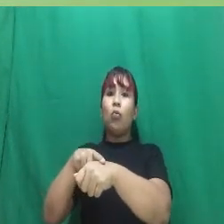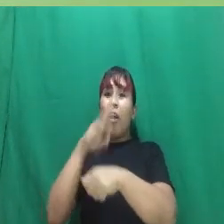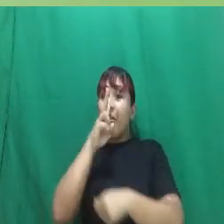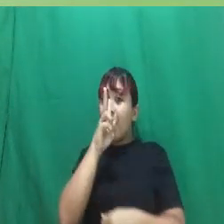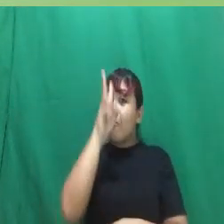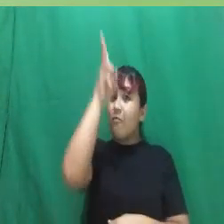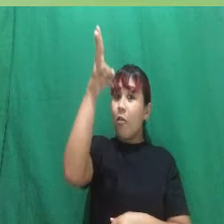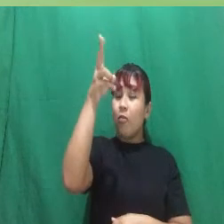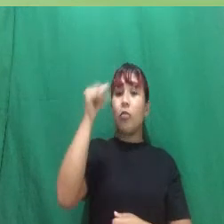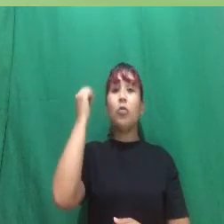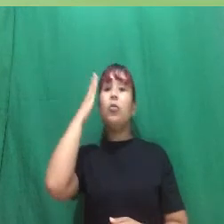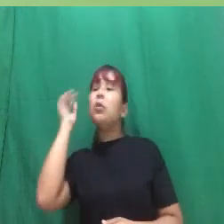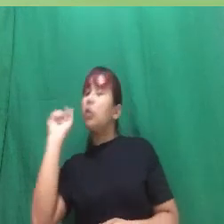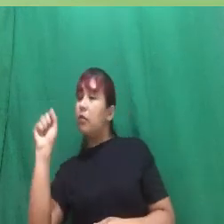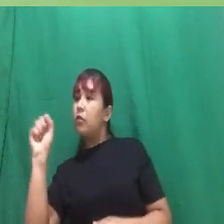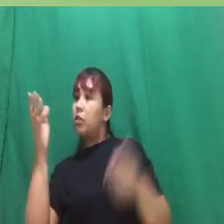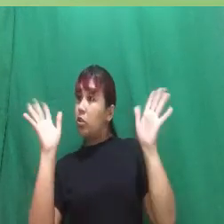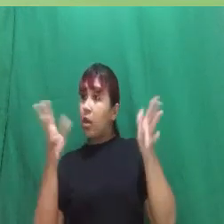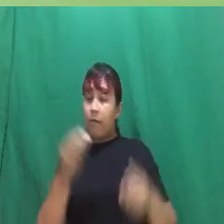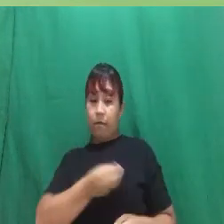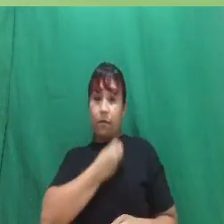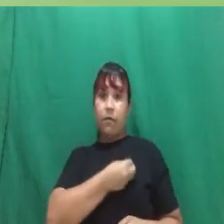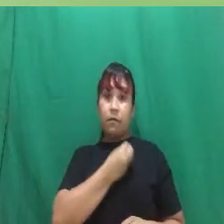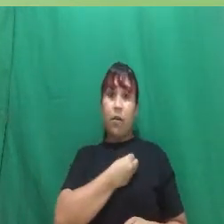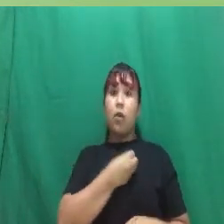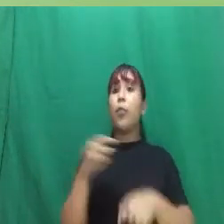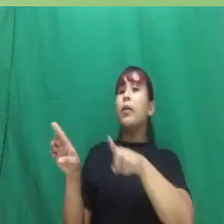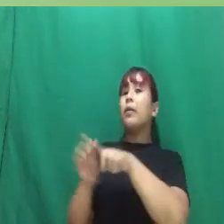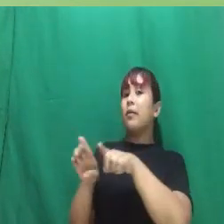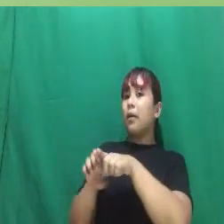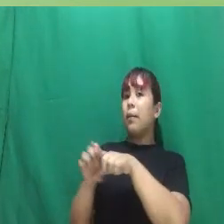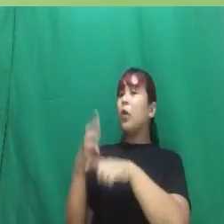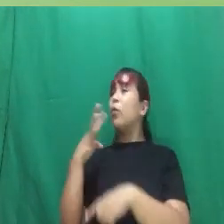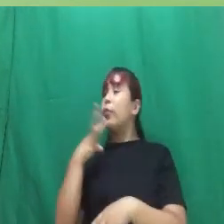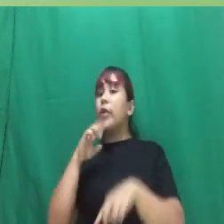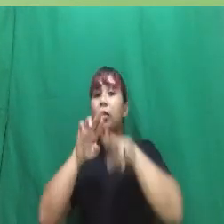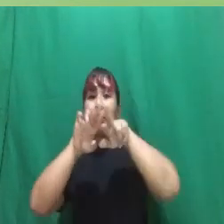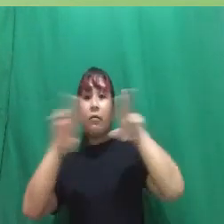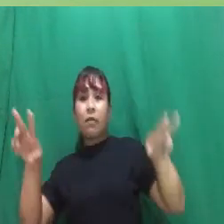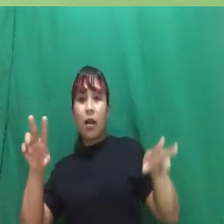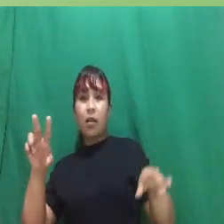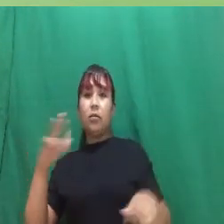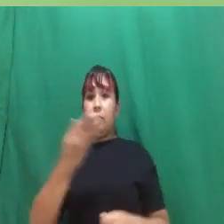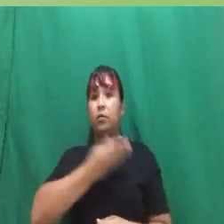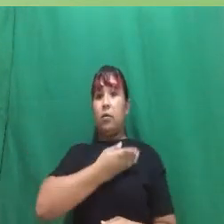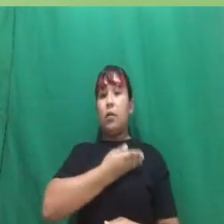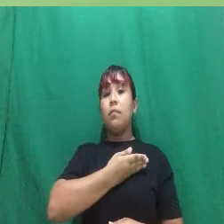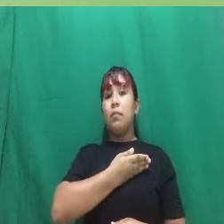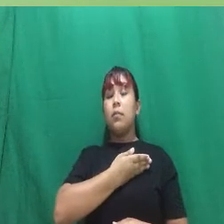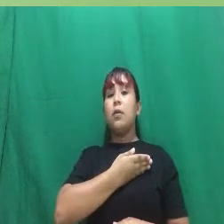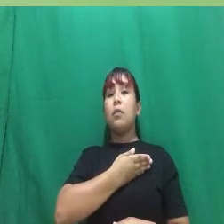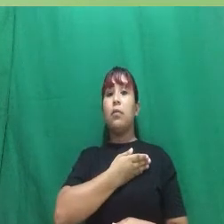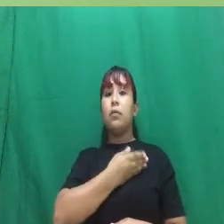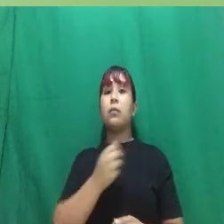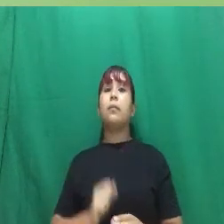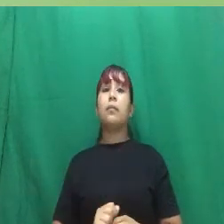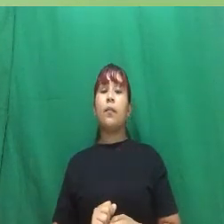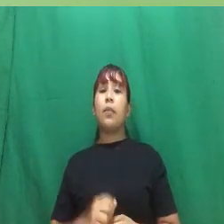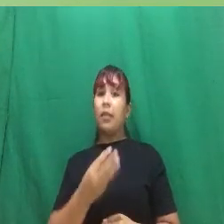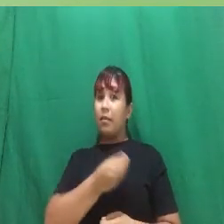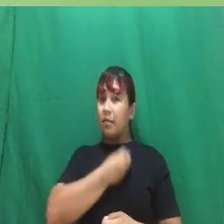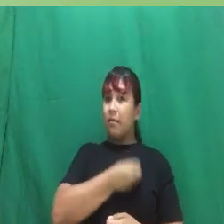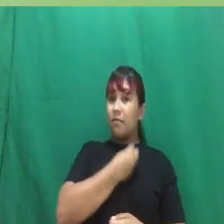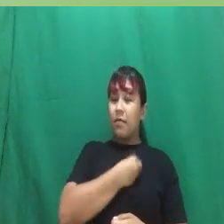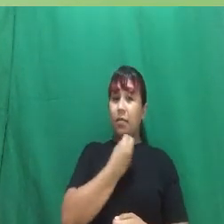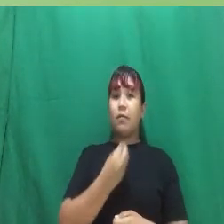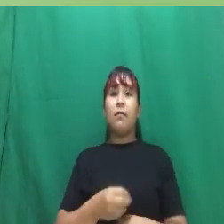ou é um vendedor, ou algo inverso. Da mesma forma, é a violência, né?